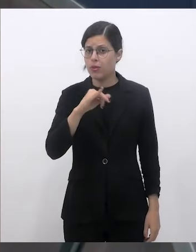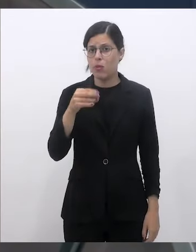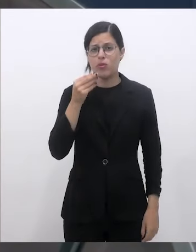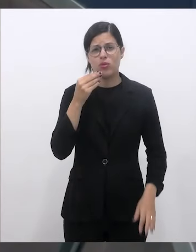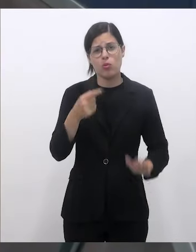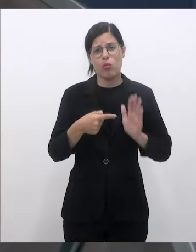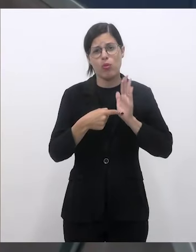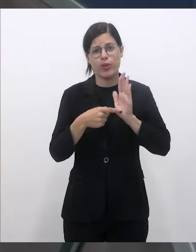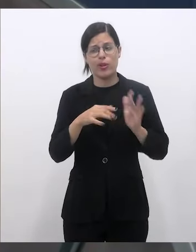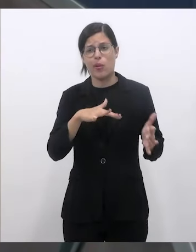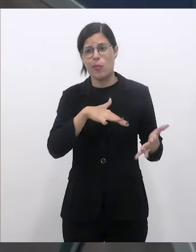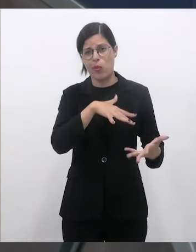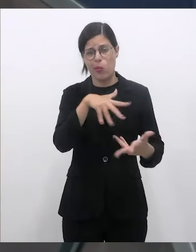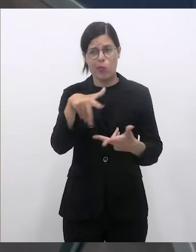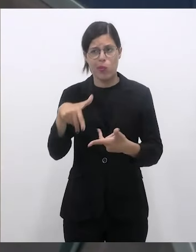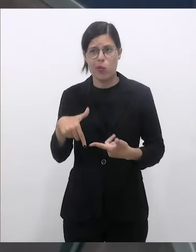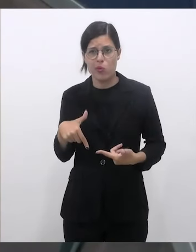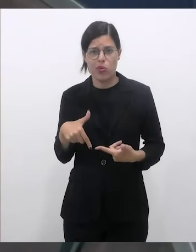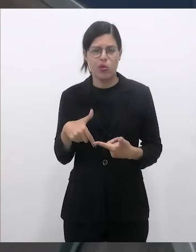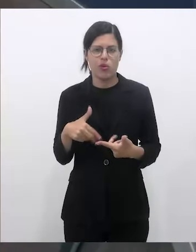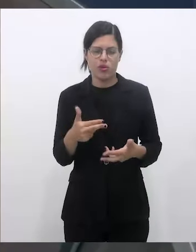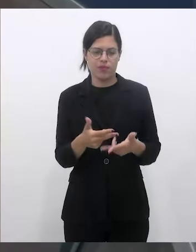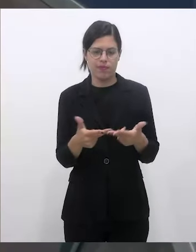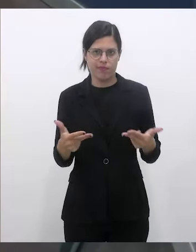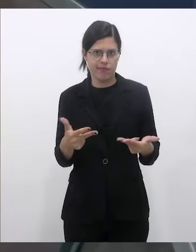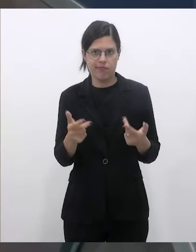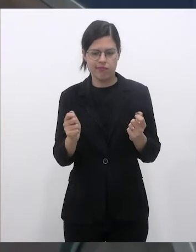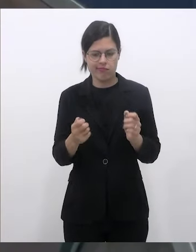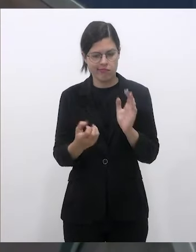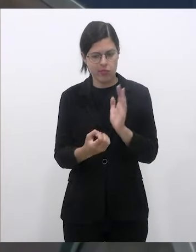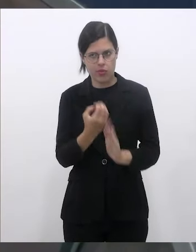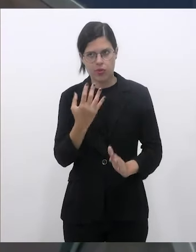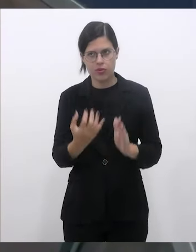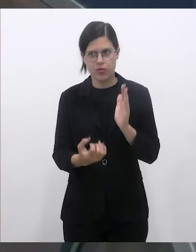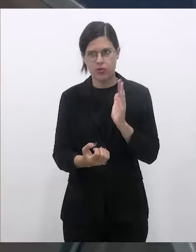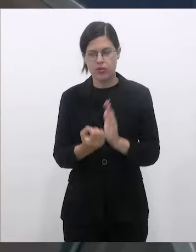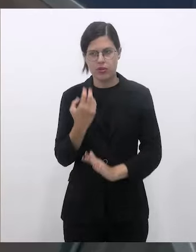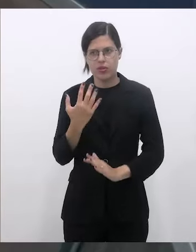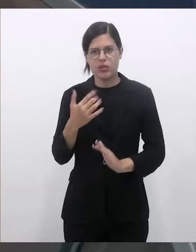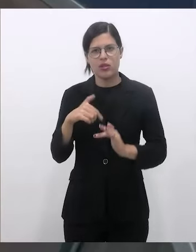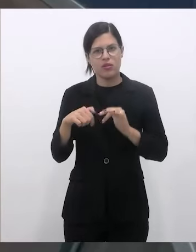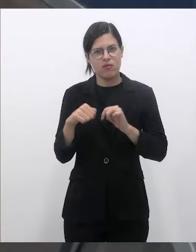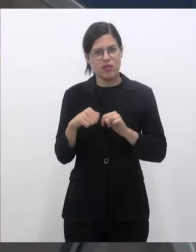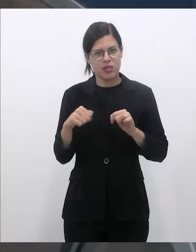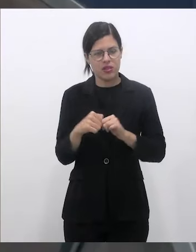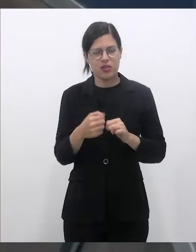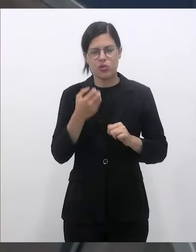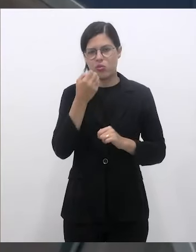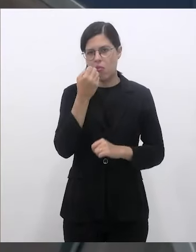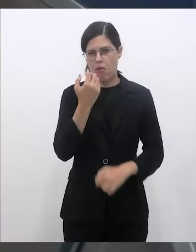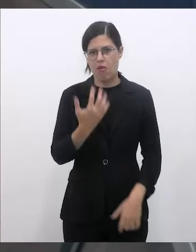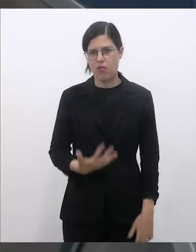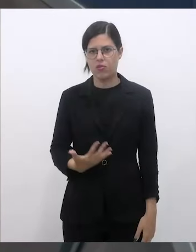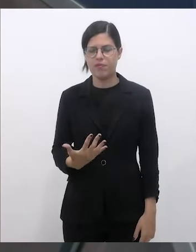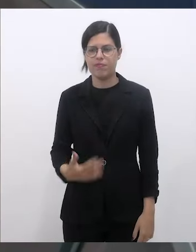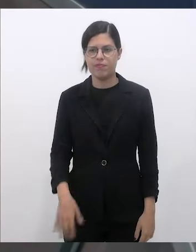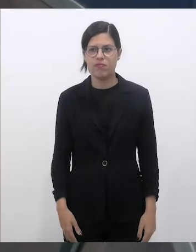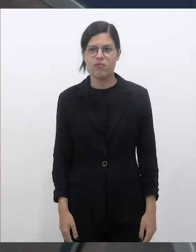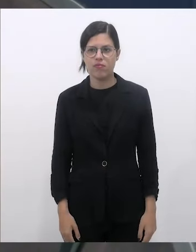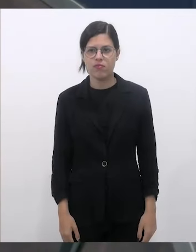na COP30, de mostrar para o mundo o que nós podemos produzir, o que nós podemos fazer de